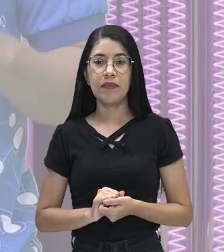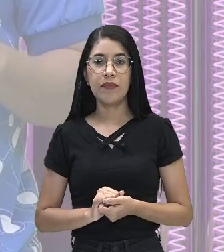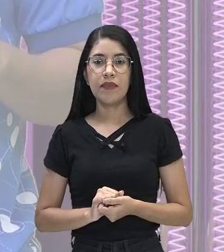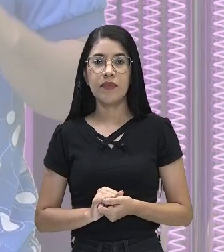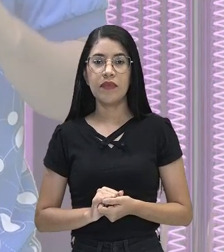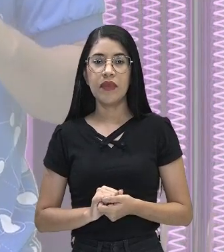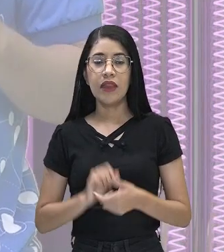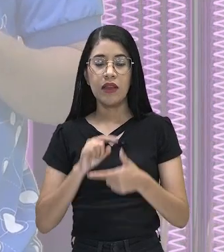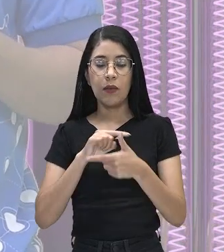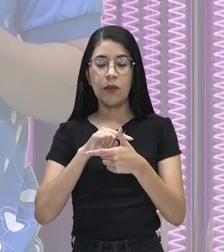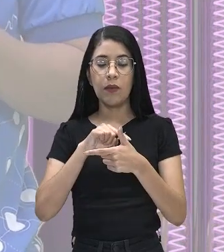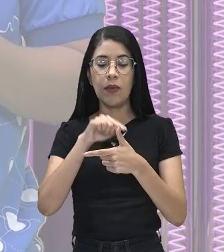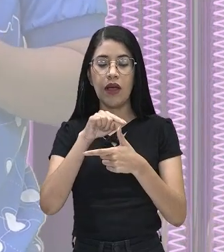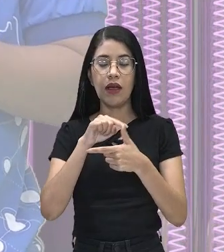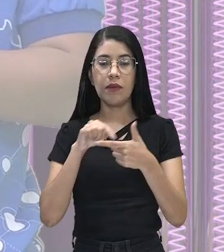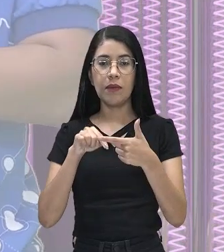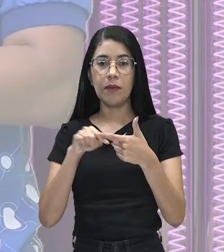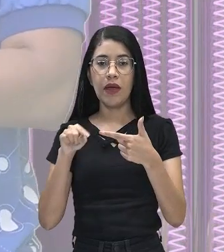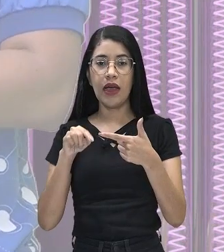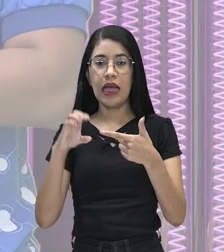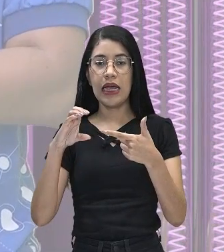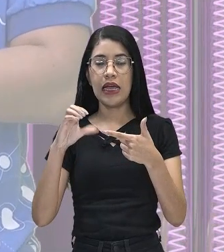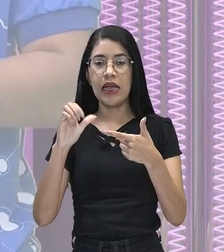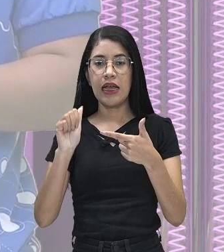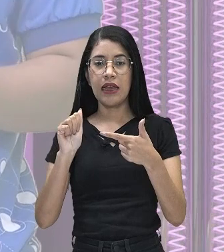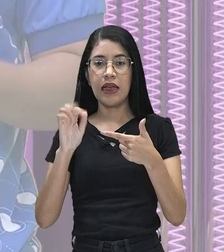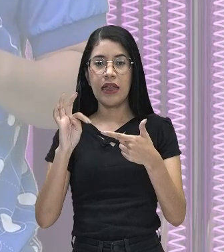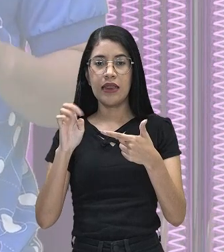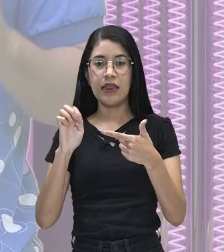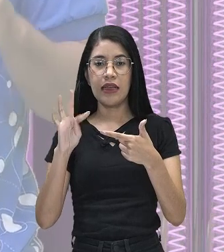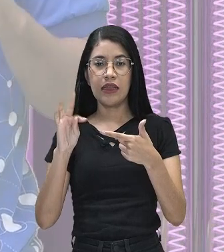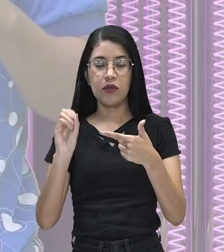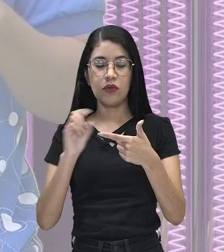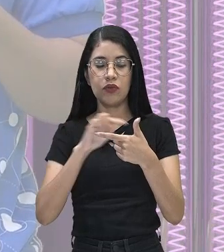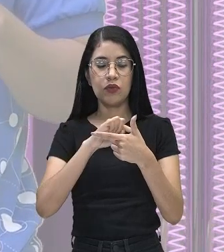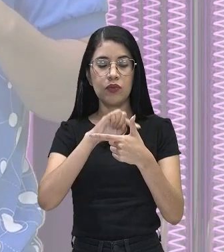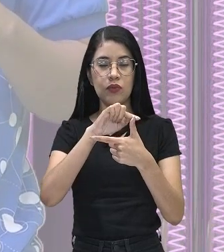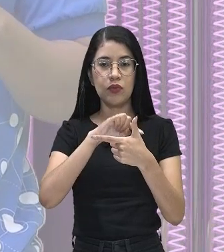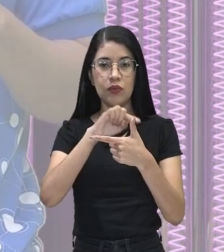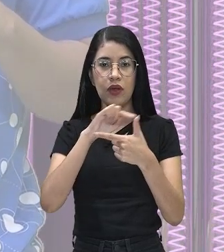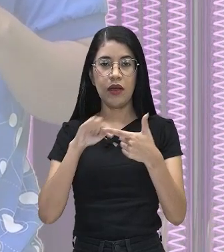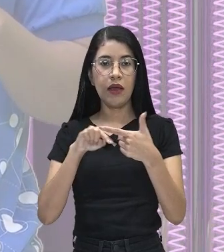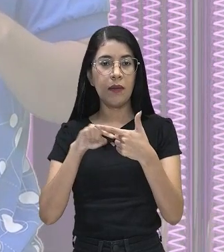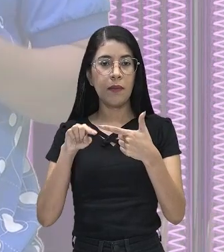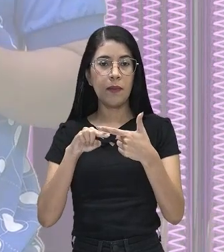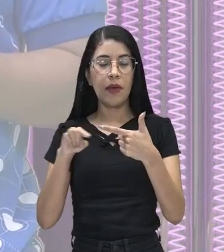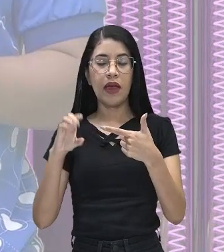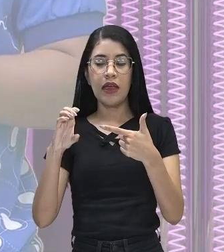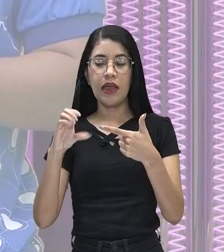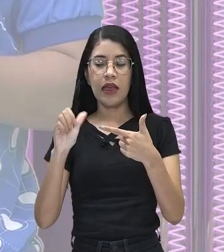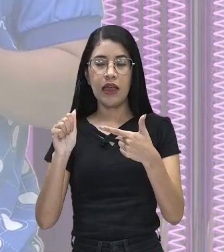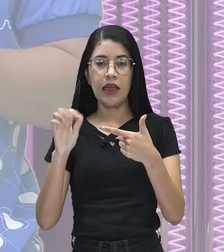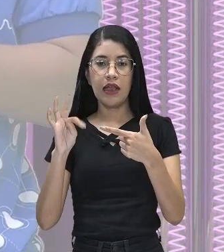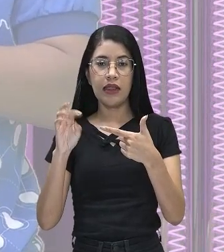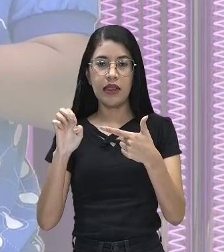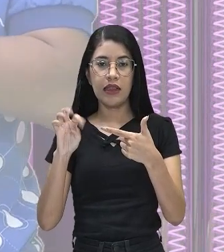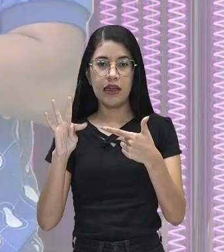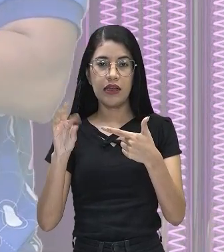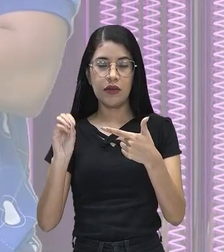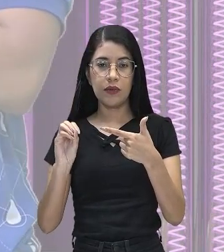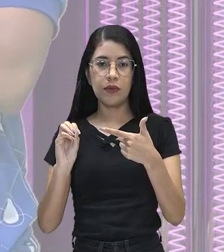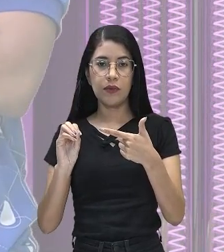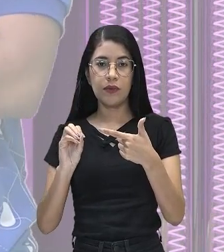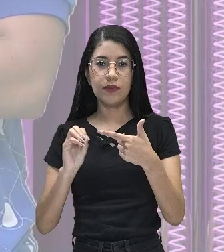triângulo, né, serão chamados de catetos. Então, os lados que formam lá o ângulo de 90 graus, eles